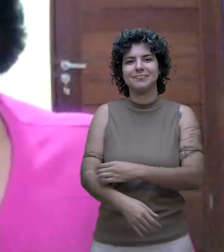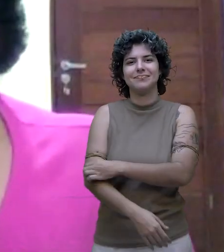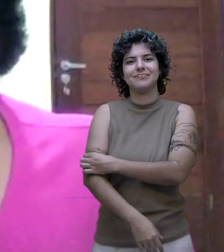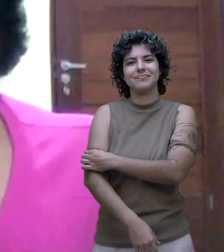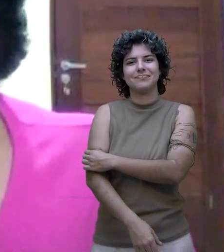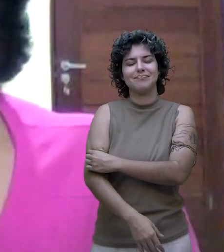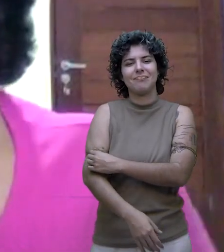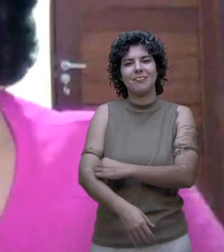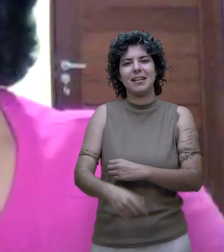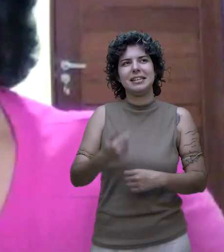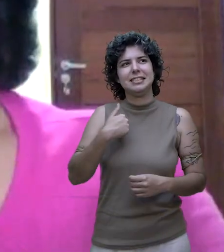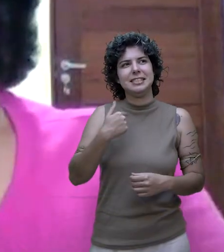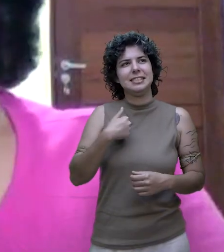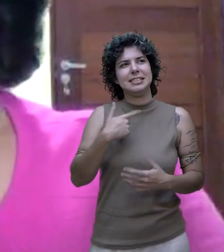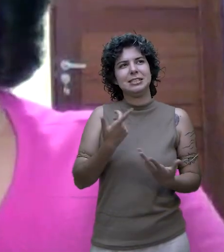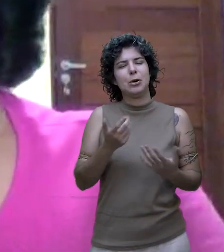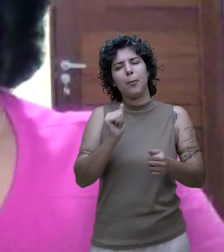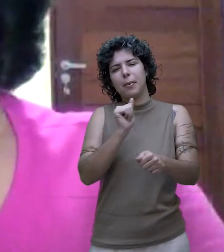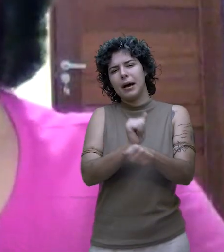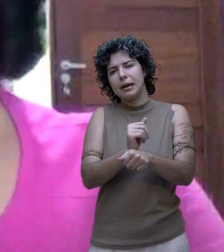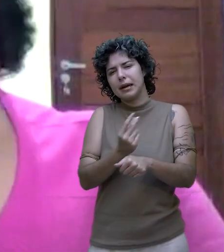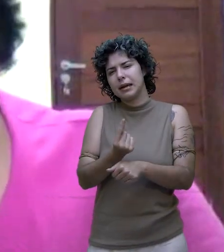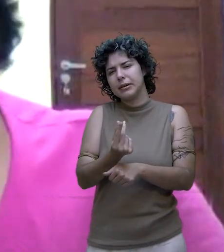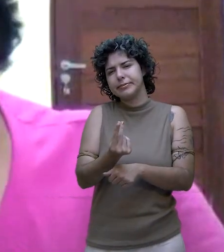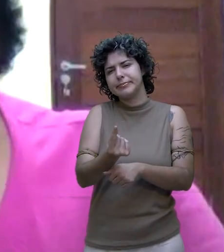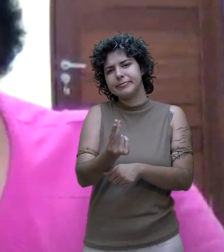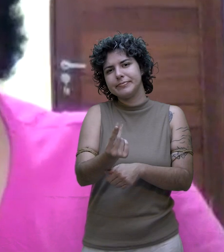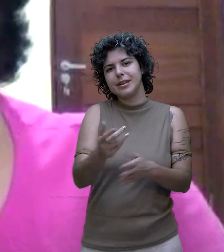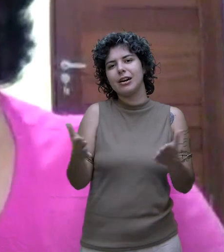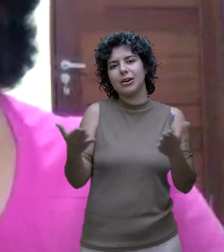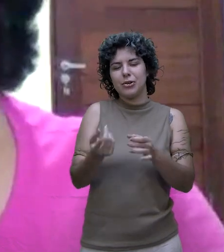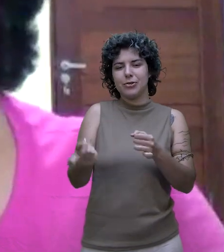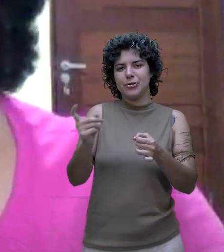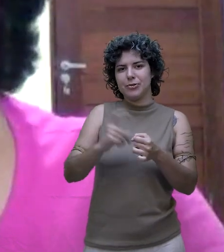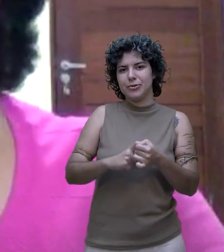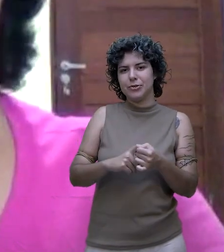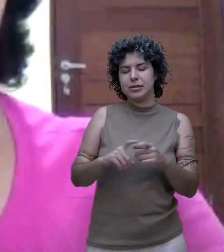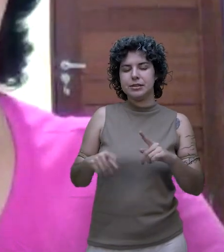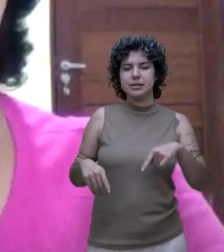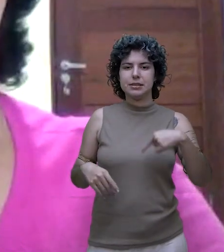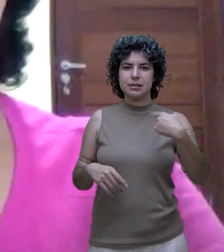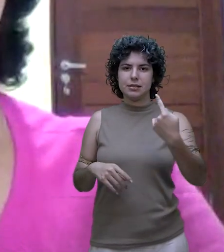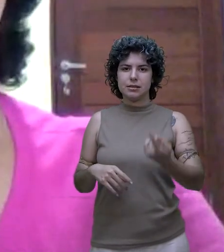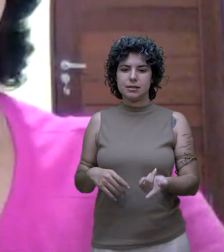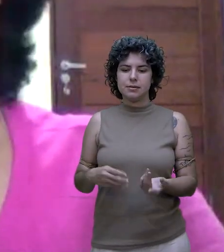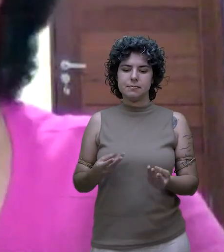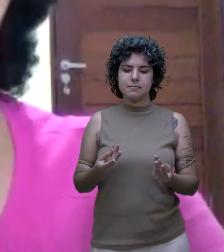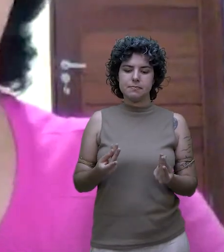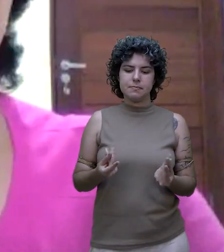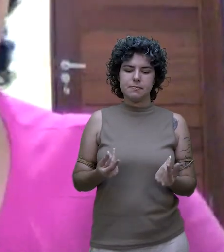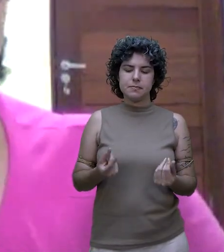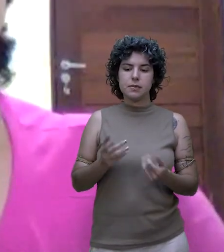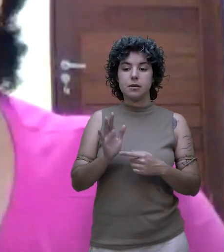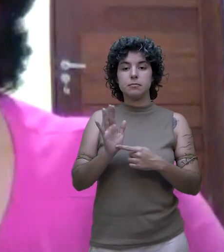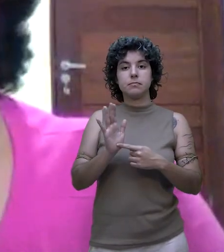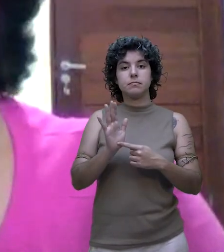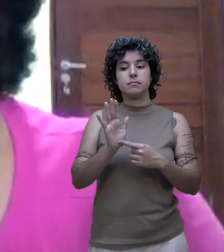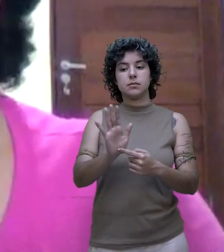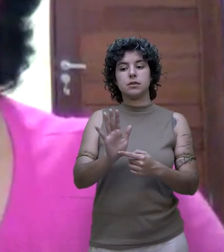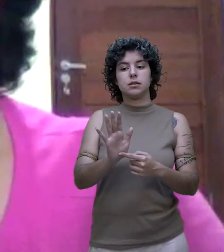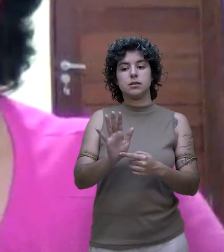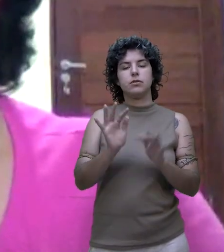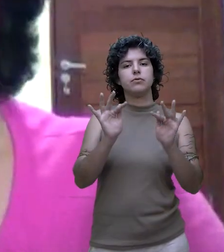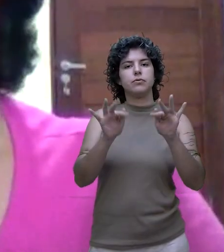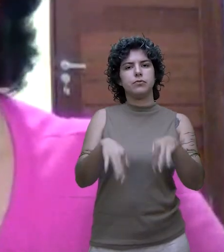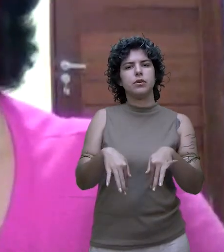atuo nos palcos, e aí pretendo apresentar mais para o final do